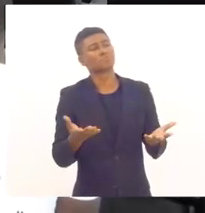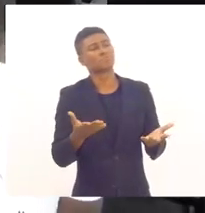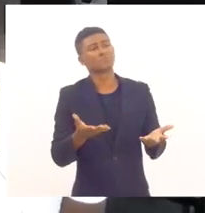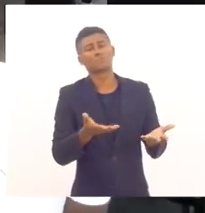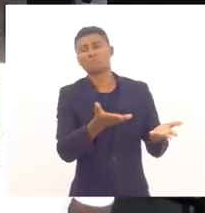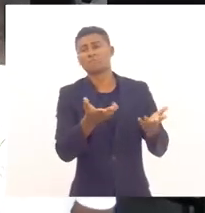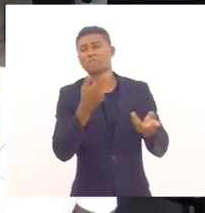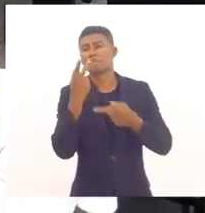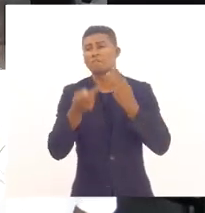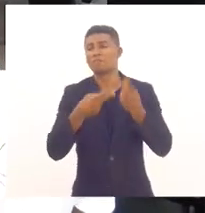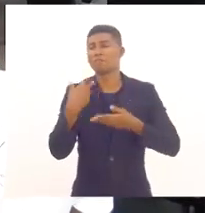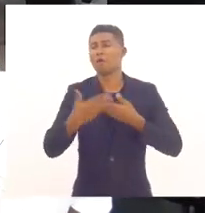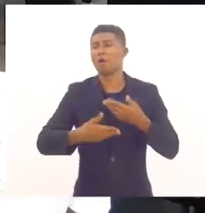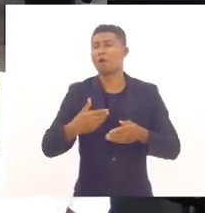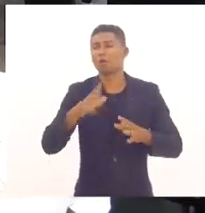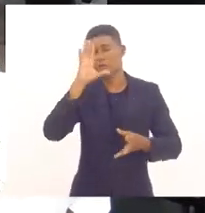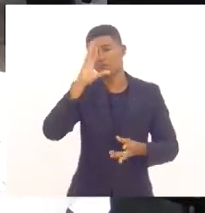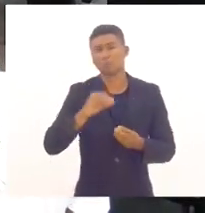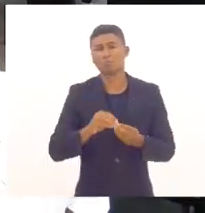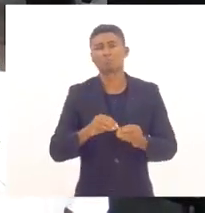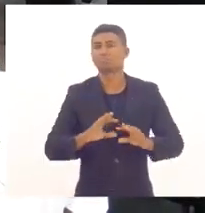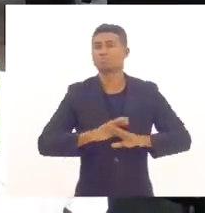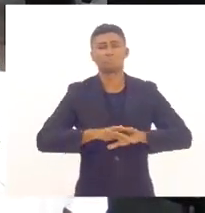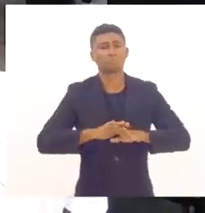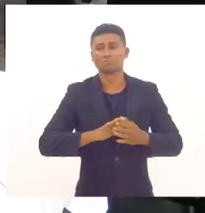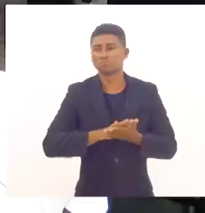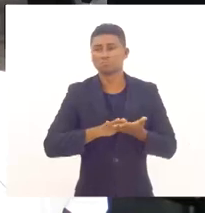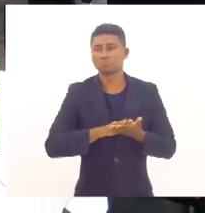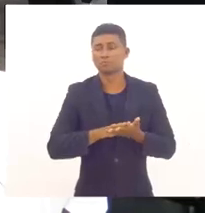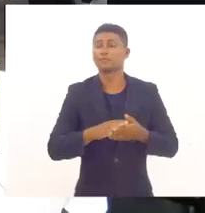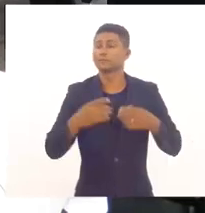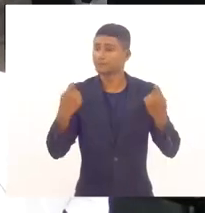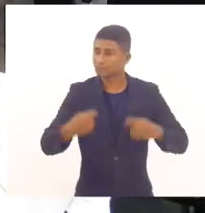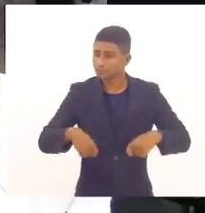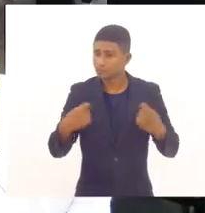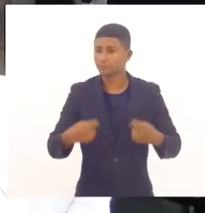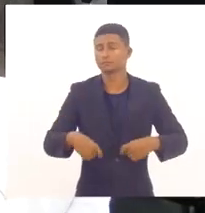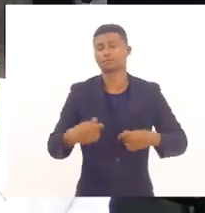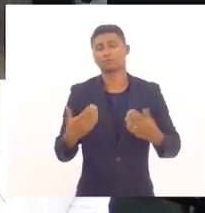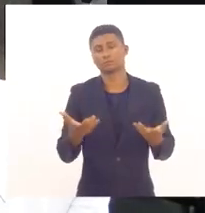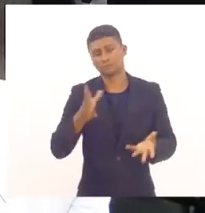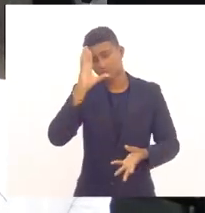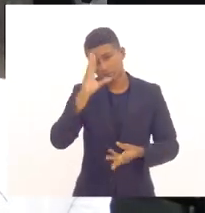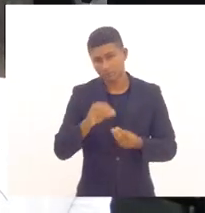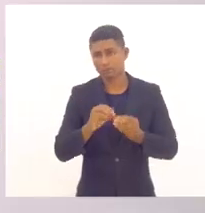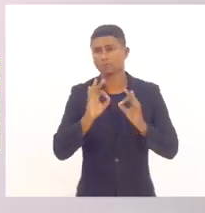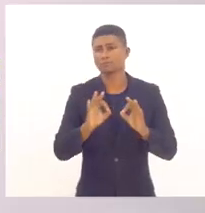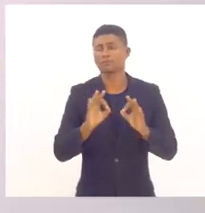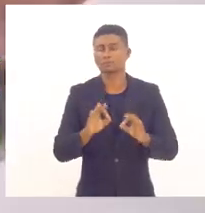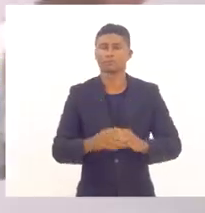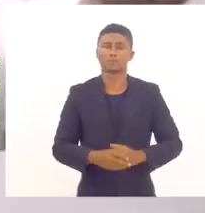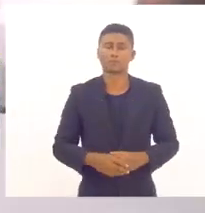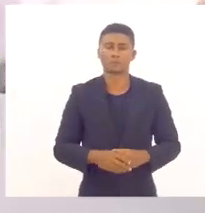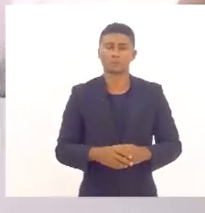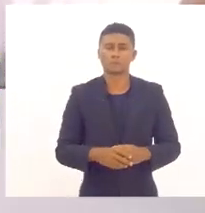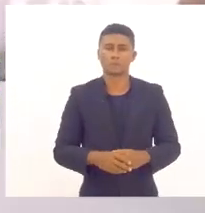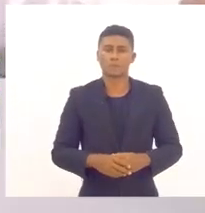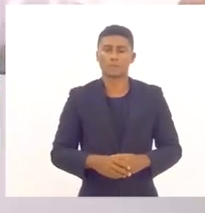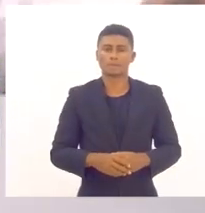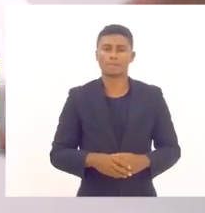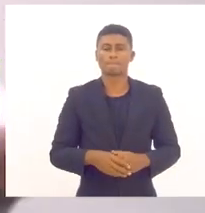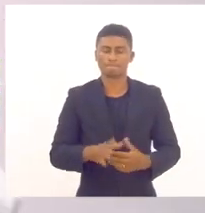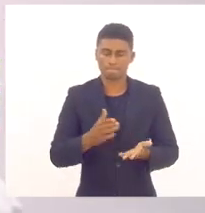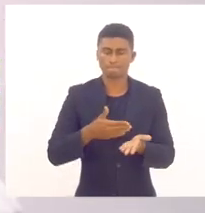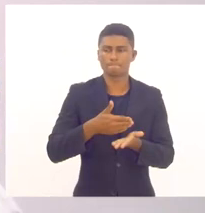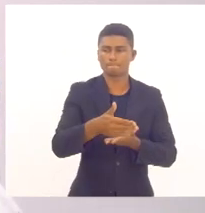monte de coisas, e qual foi a conclusão? Então, a gente tem que tirar algumas conclusões a respeito. Vamos lá, então. Então, vamos começar